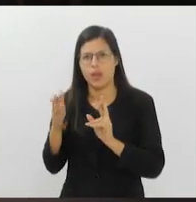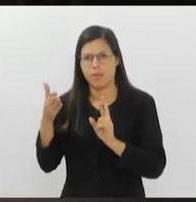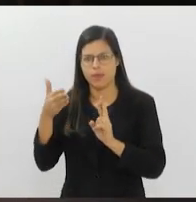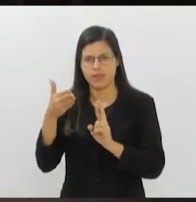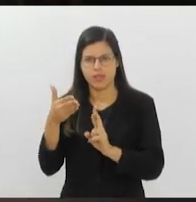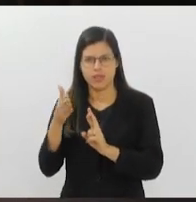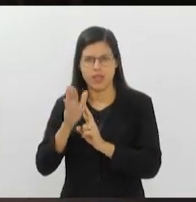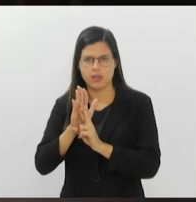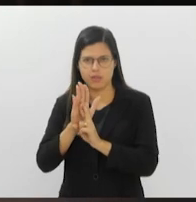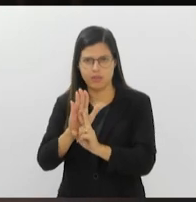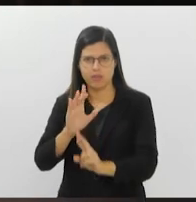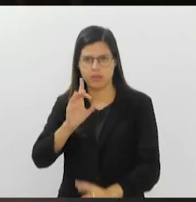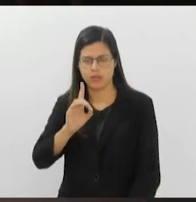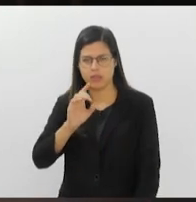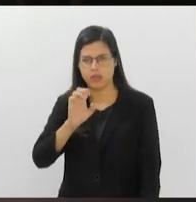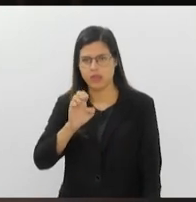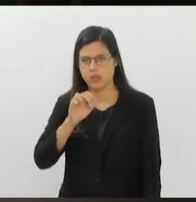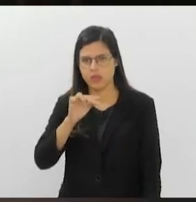aqui, e que